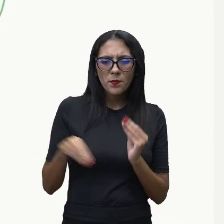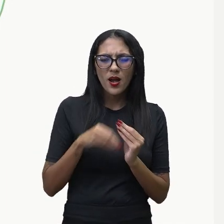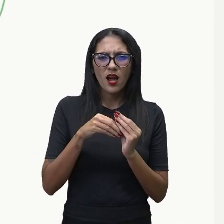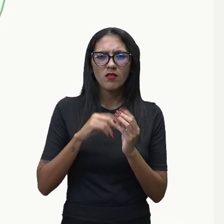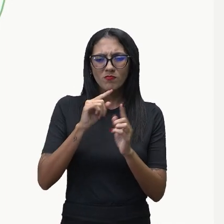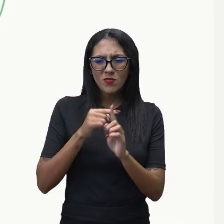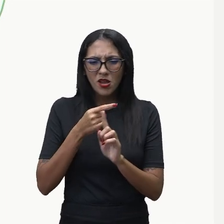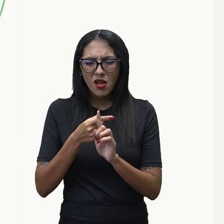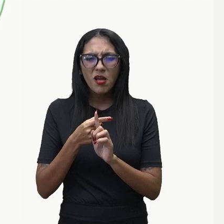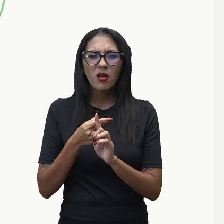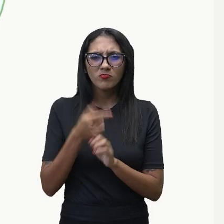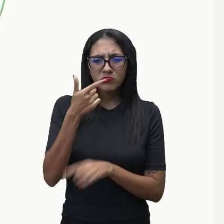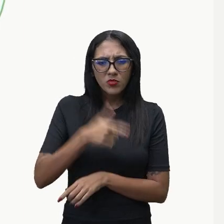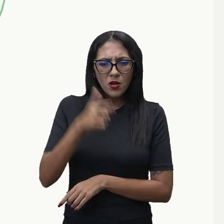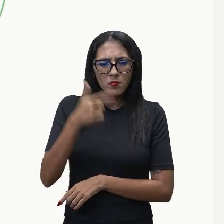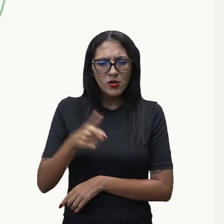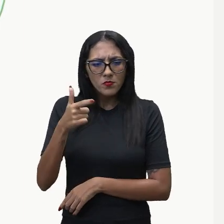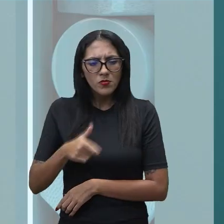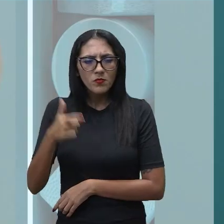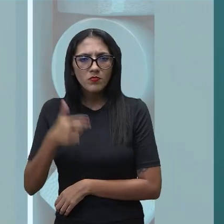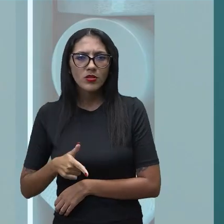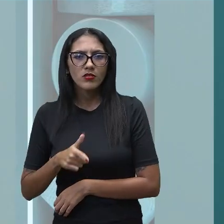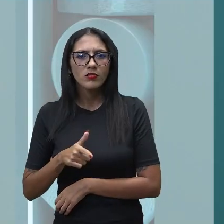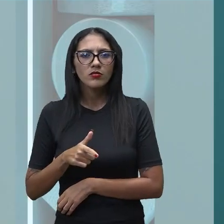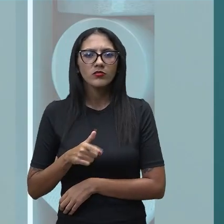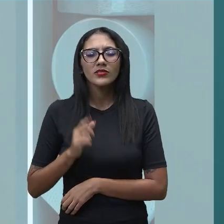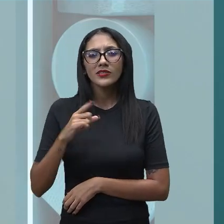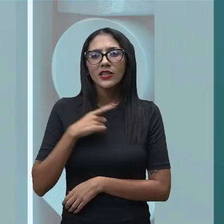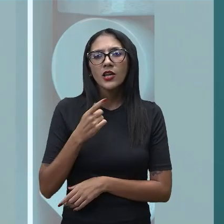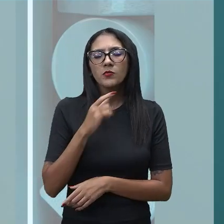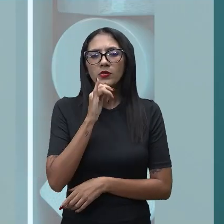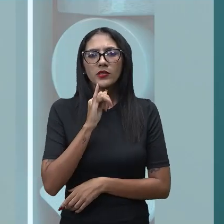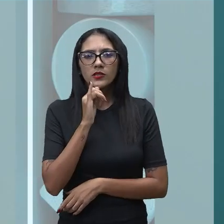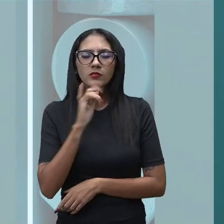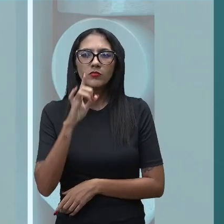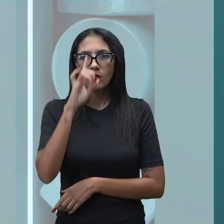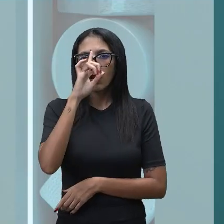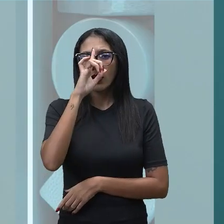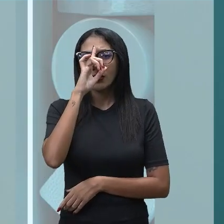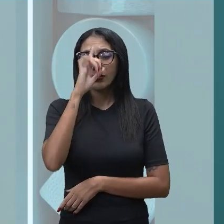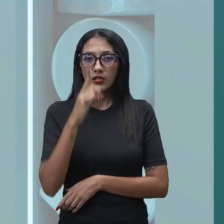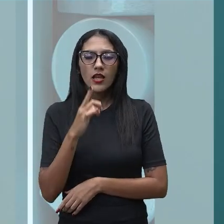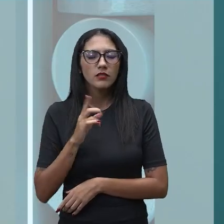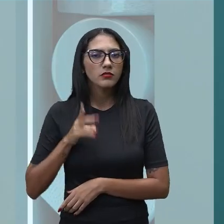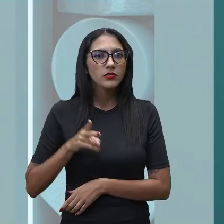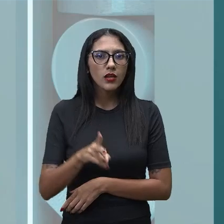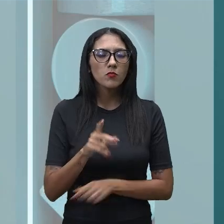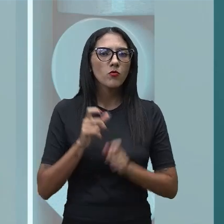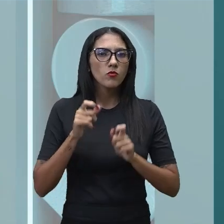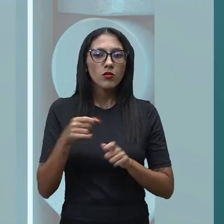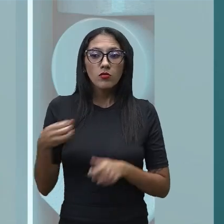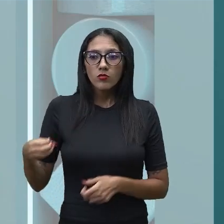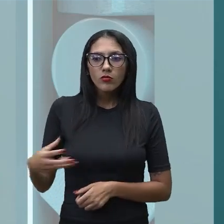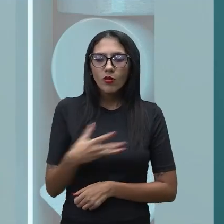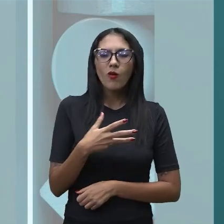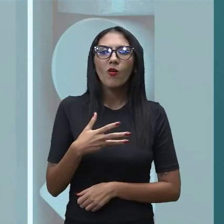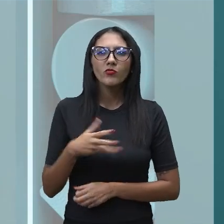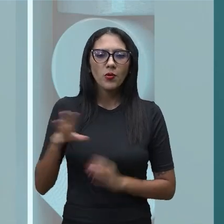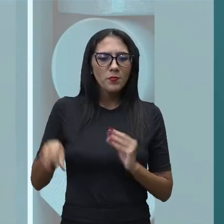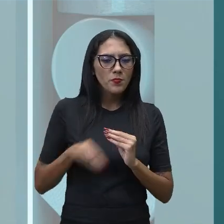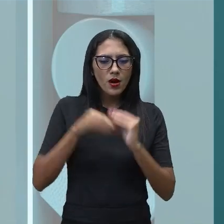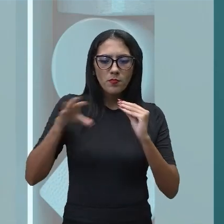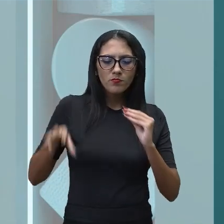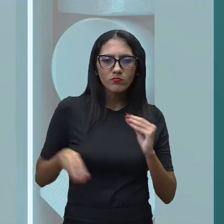sequência acelerada ajuda a trazer também essa ideia de acréscimo, que sempre tem algo novo, que sempre é acrescentado algo novo,